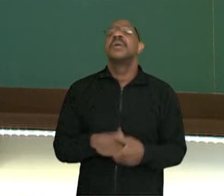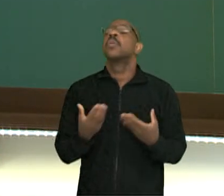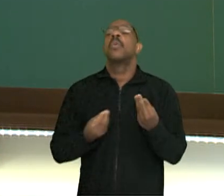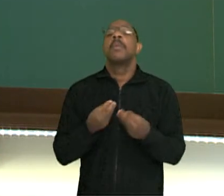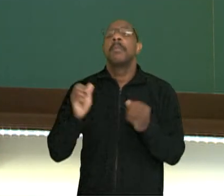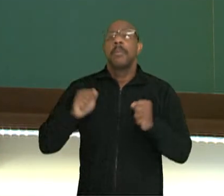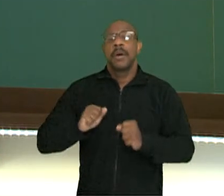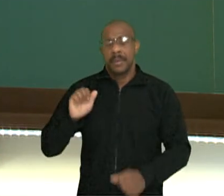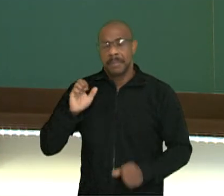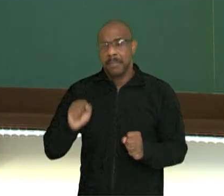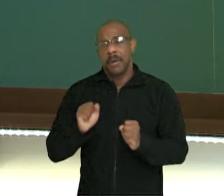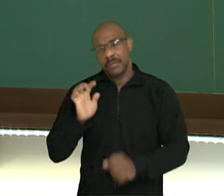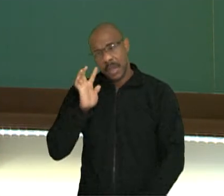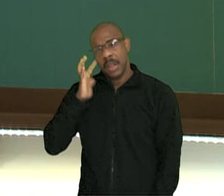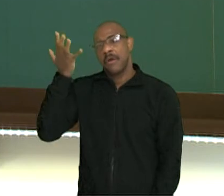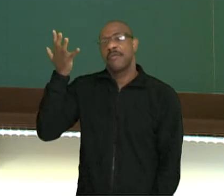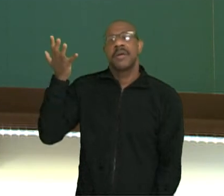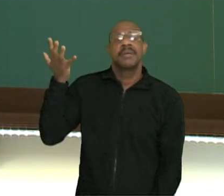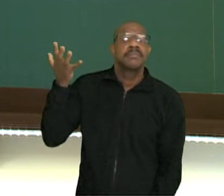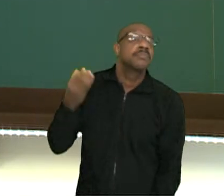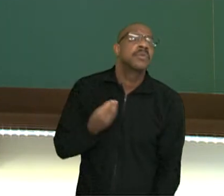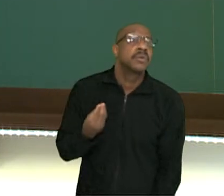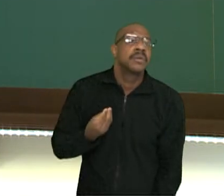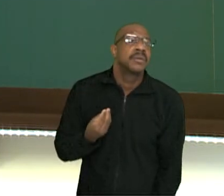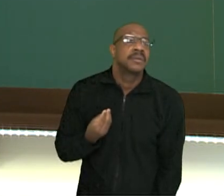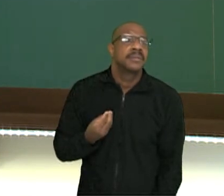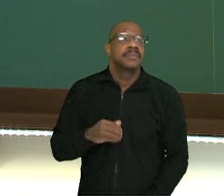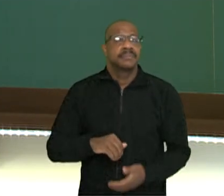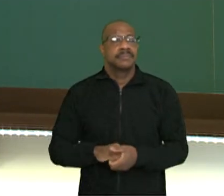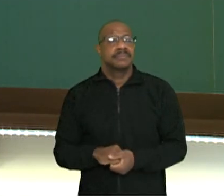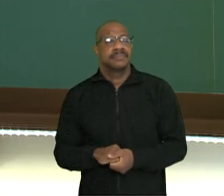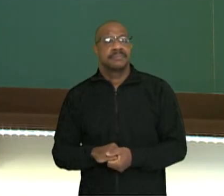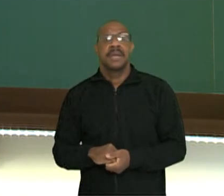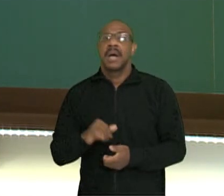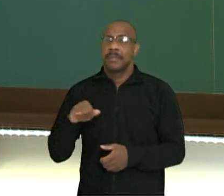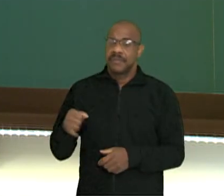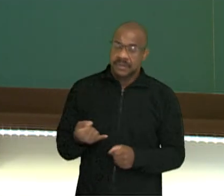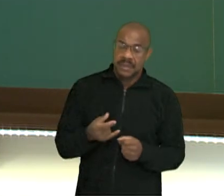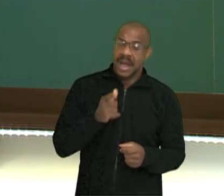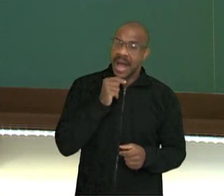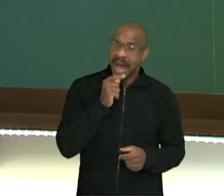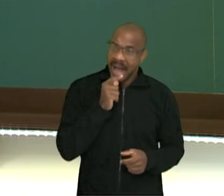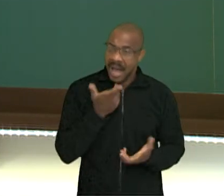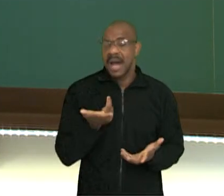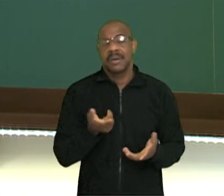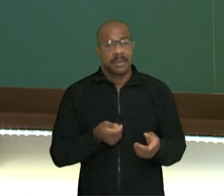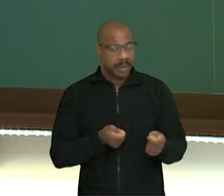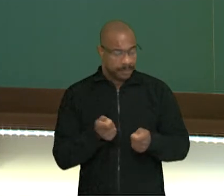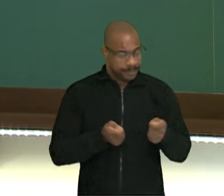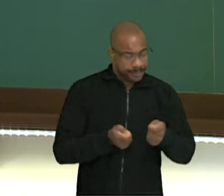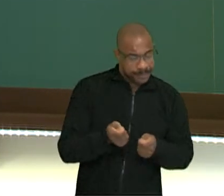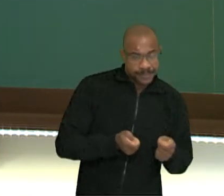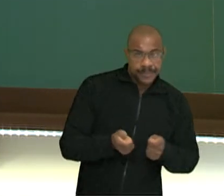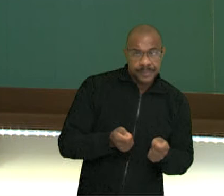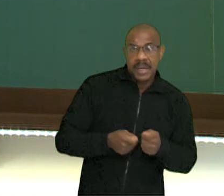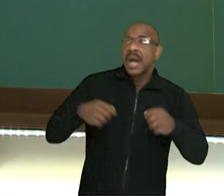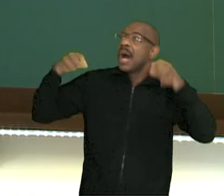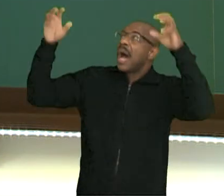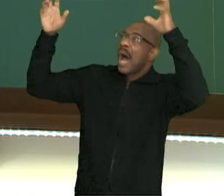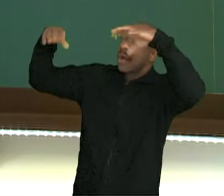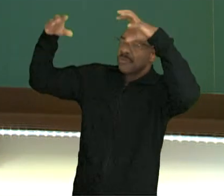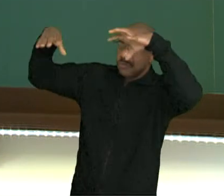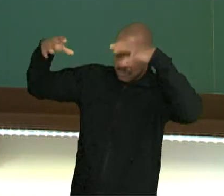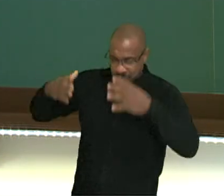soluções? Então, uma das soluções é aquela questão de você fazer o reaproveitamento da água, né? Então, colher água da chuva em